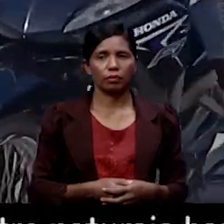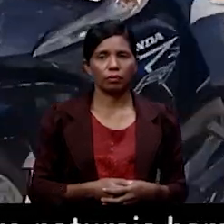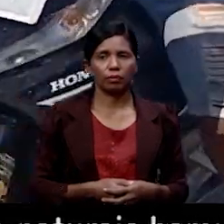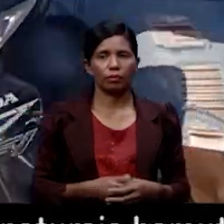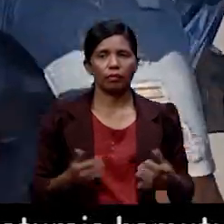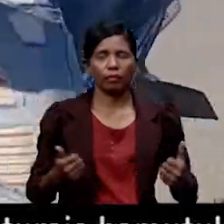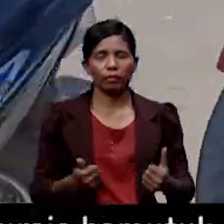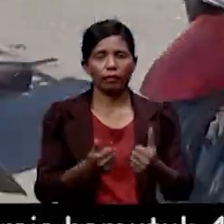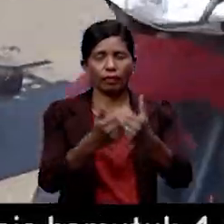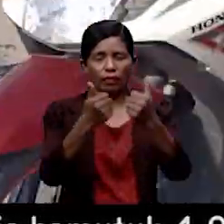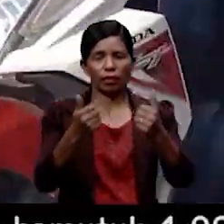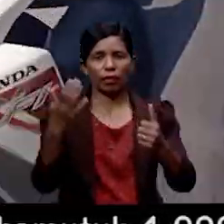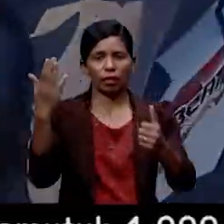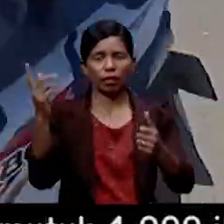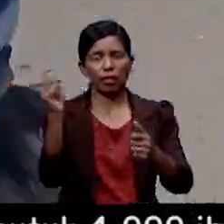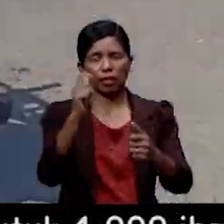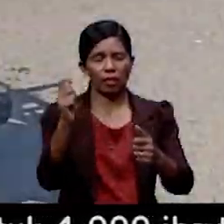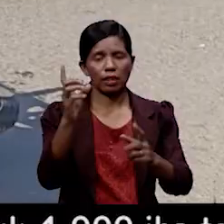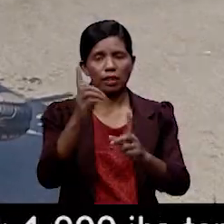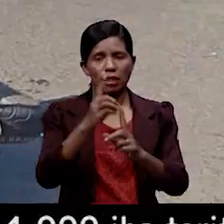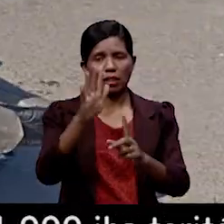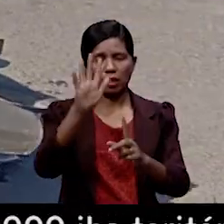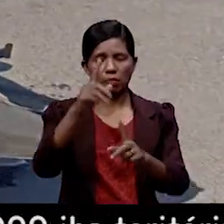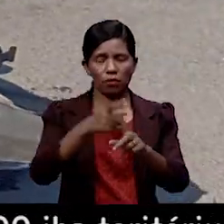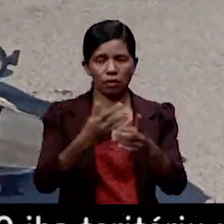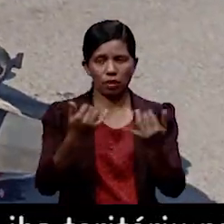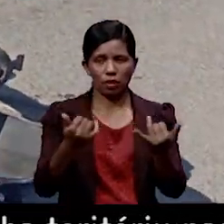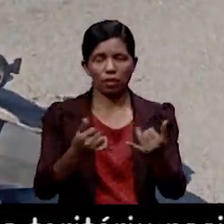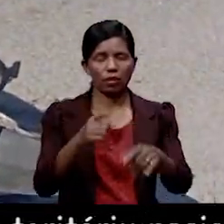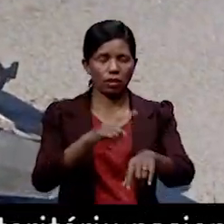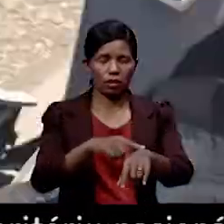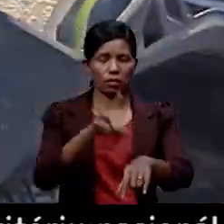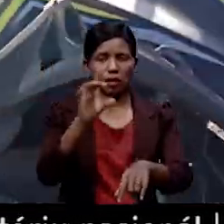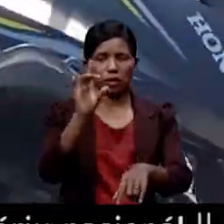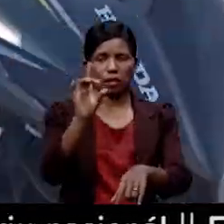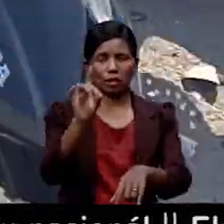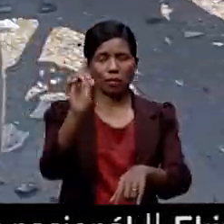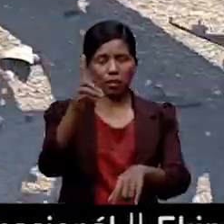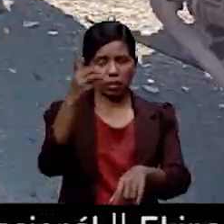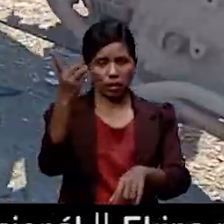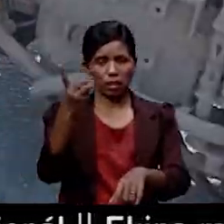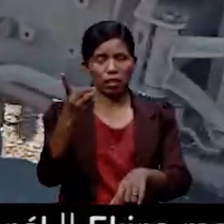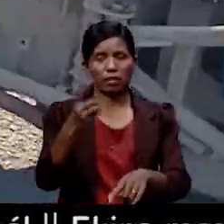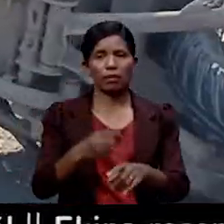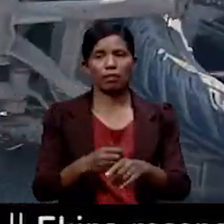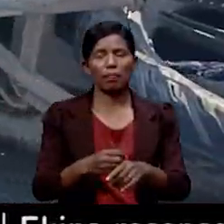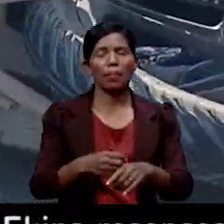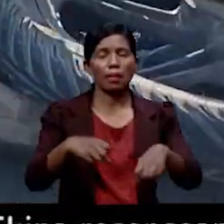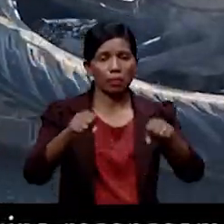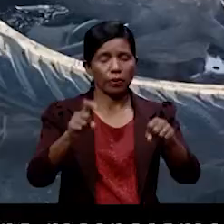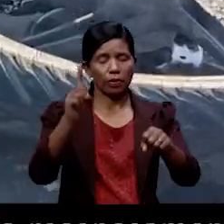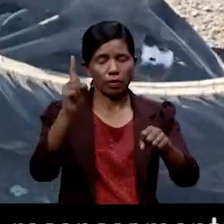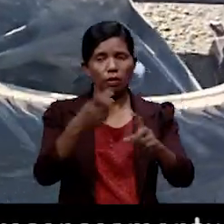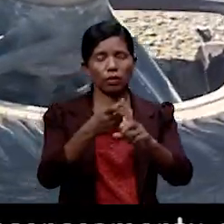Acidente de tráfego ne acontece iha terça loran lima fulang ne mais ou menos tuku walu da dersan oras Timor Leste. Motorizada bit ida maus